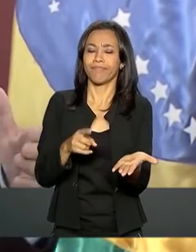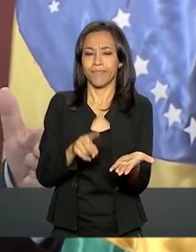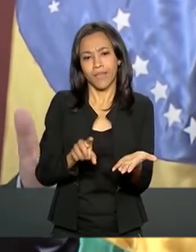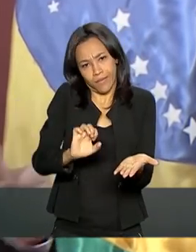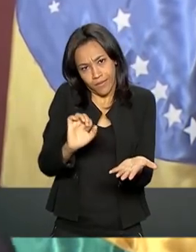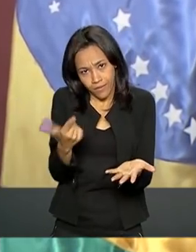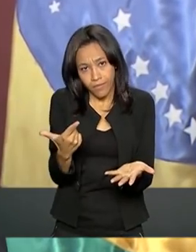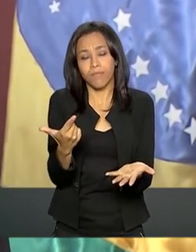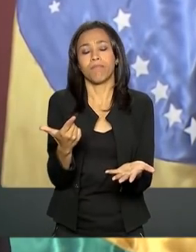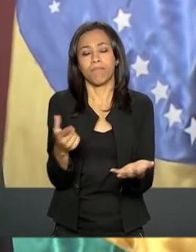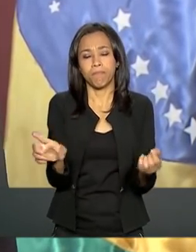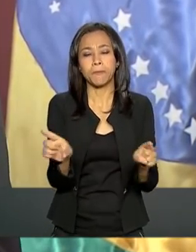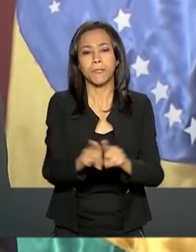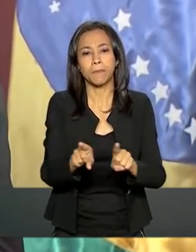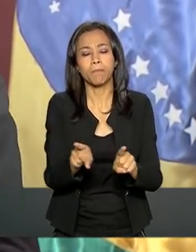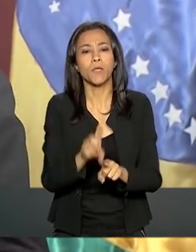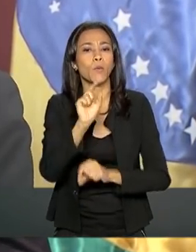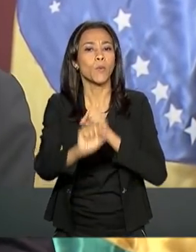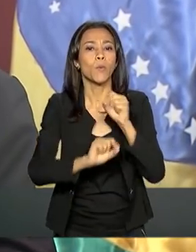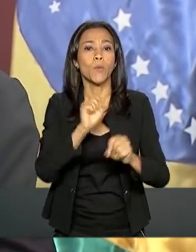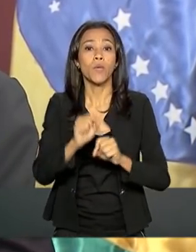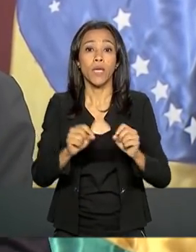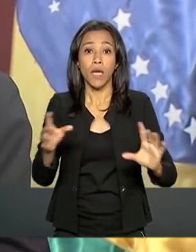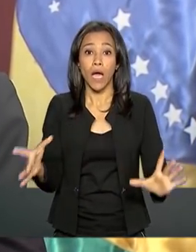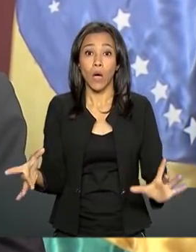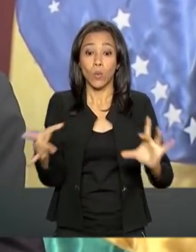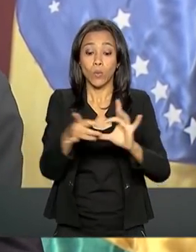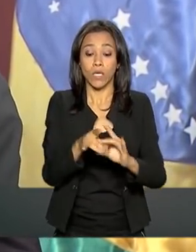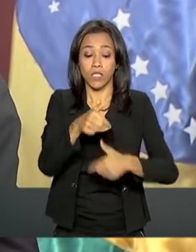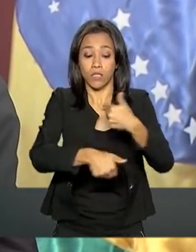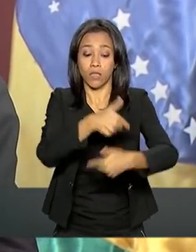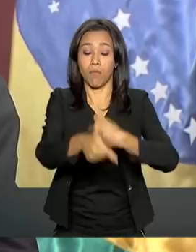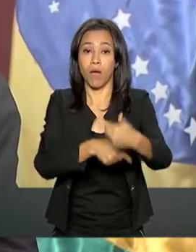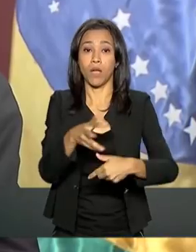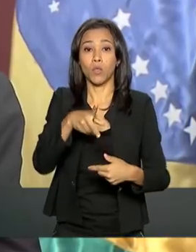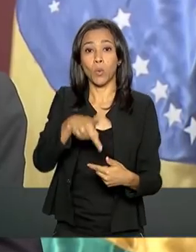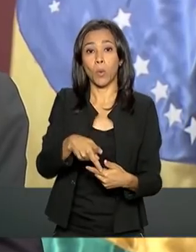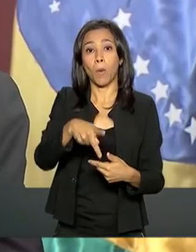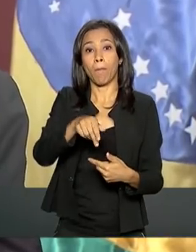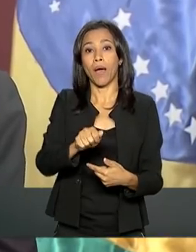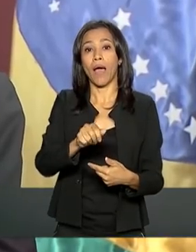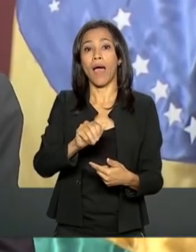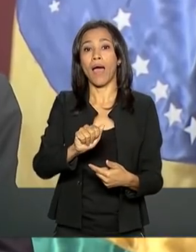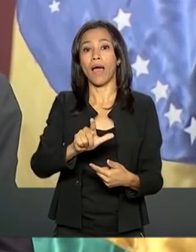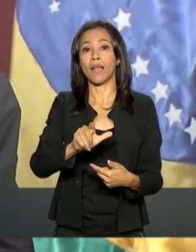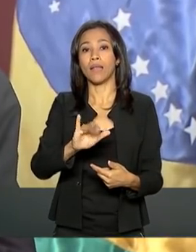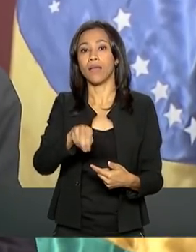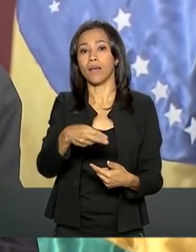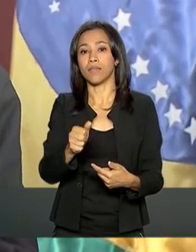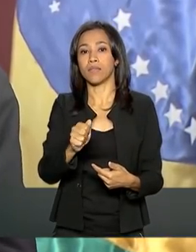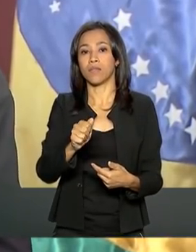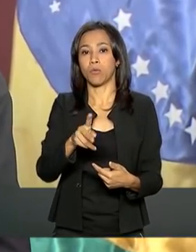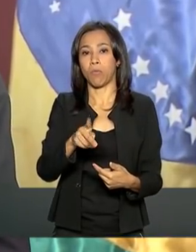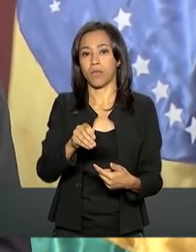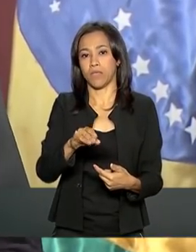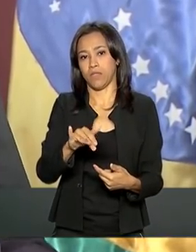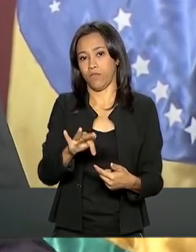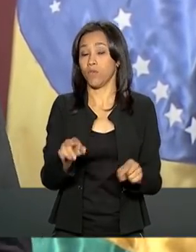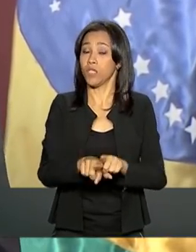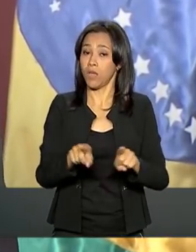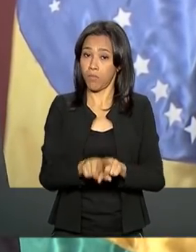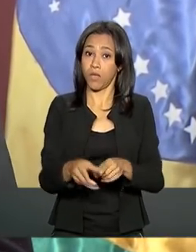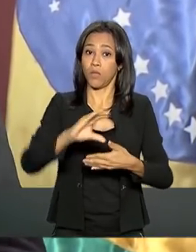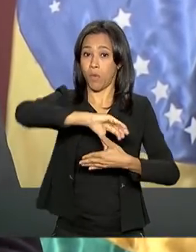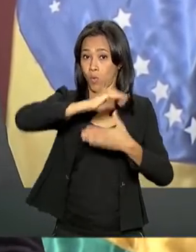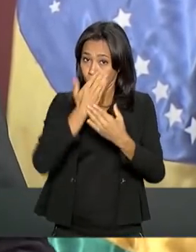na convergência entre a Aliança do Pacífico e o Mercosul. Esse é um tema que, sem dúvida alguma, nos convoca,